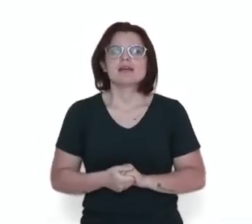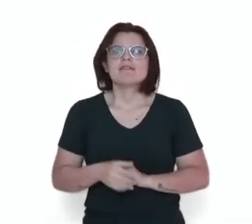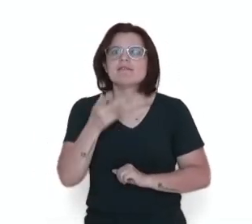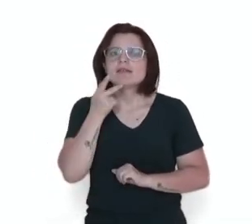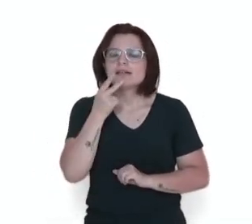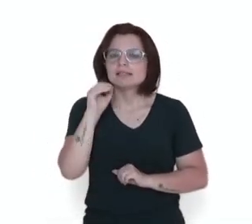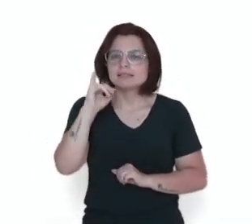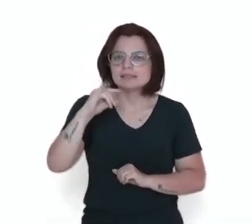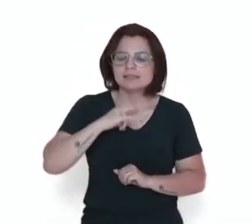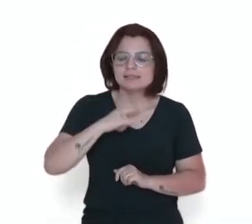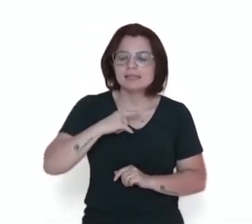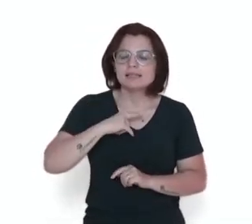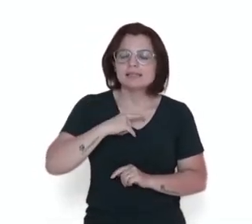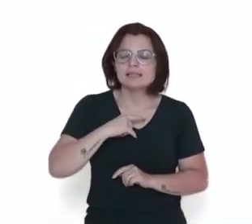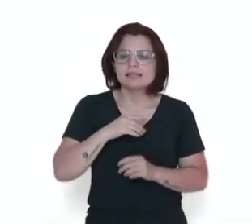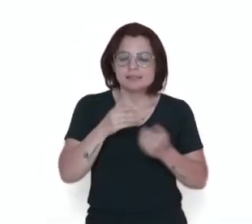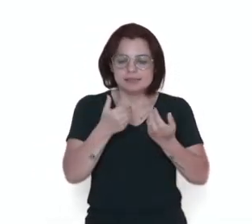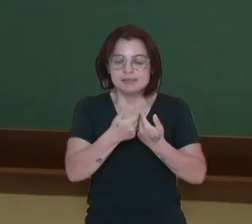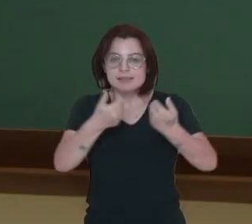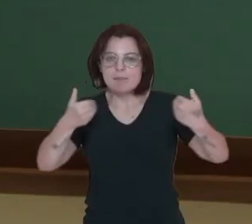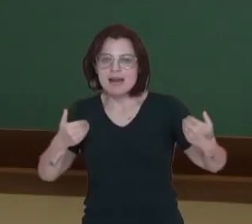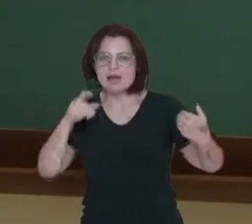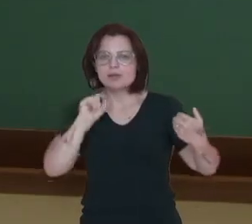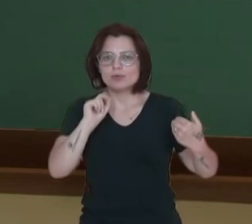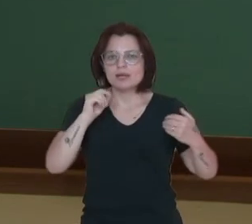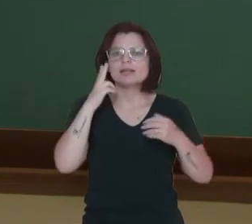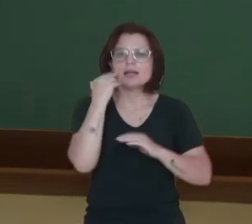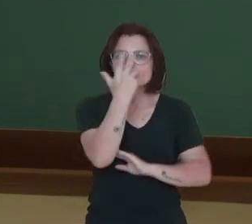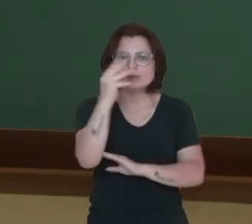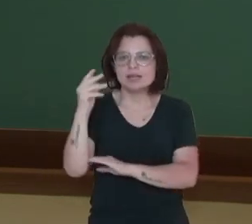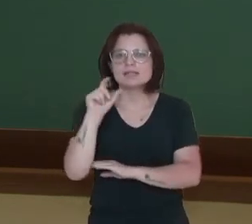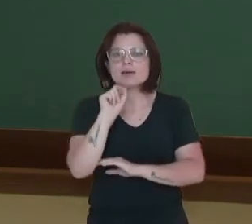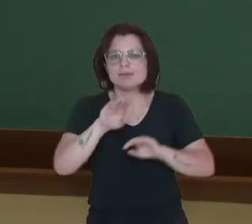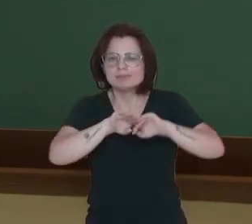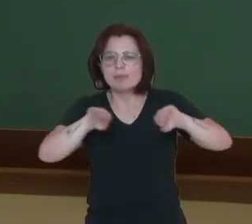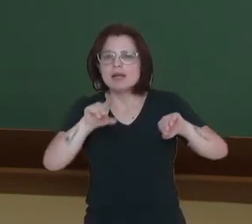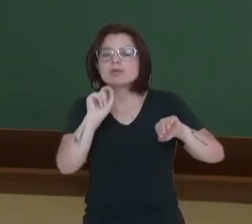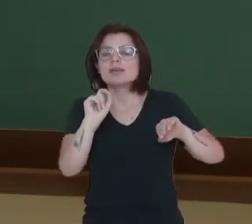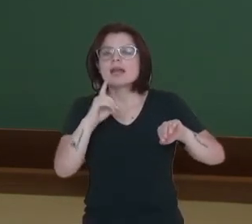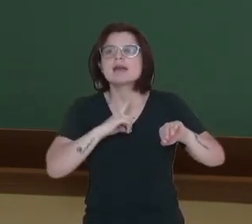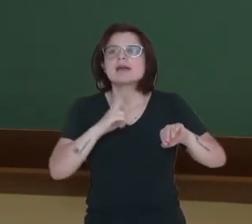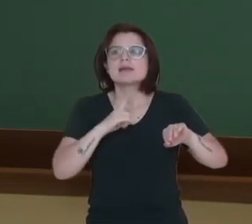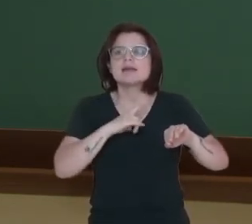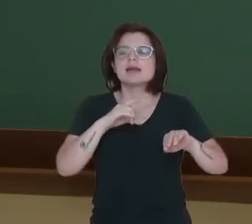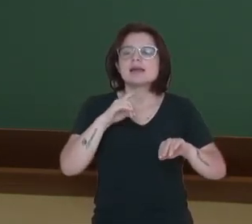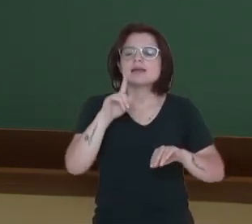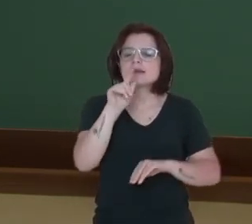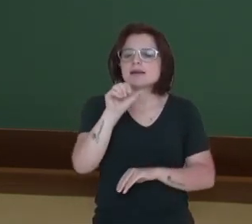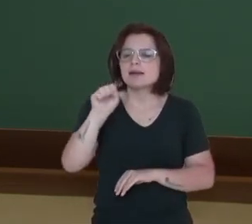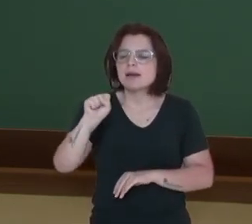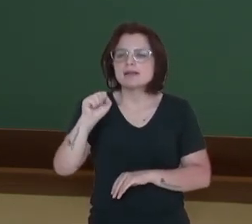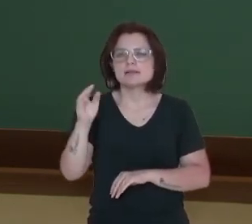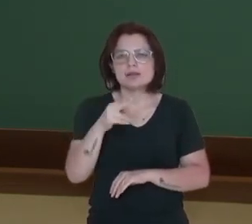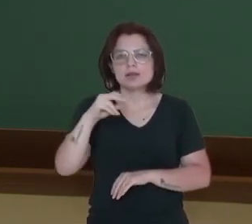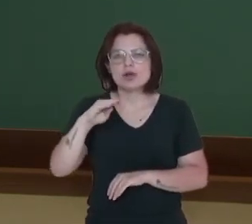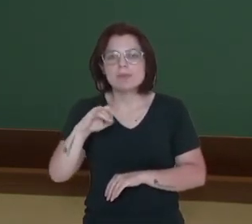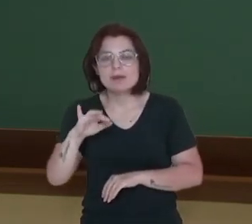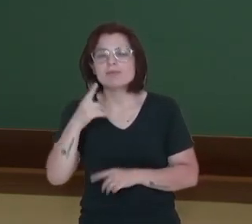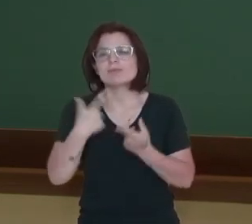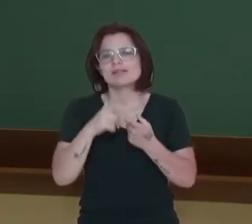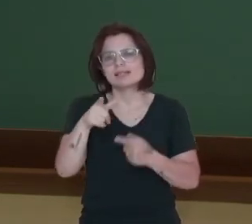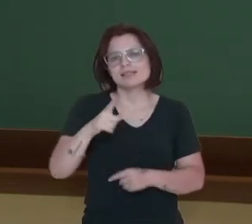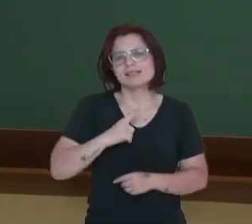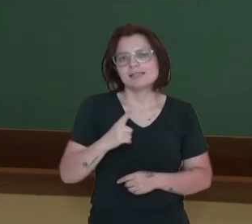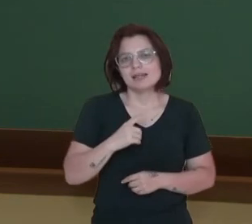isolados na natureza são os gases nobres, pertencentes à família 8A, porque eles naturalmente têm 8 elétrons na última camada,